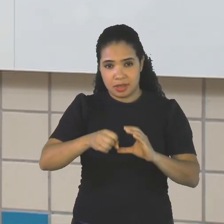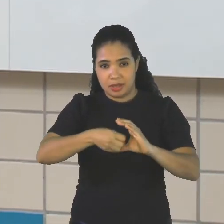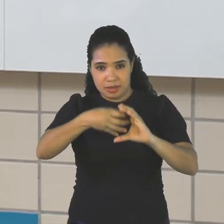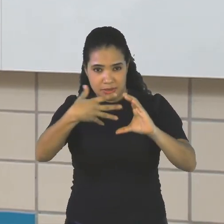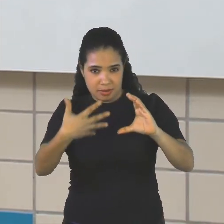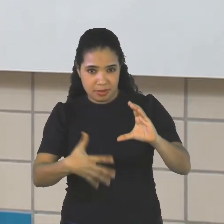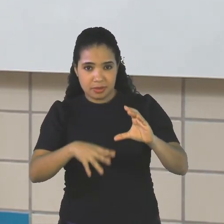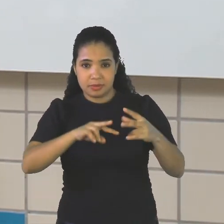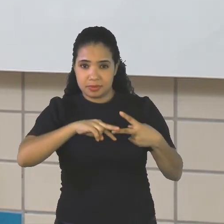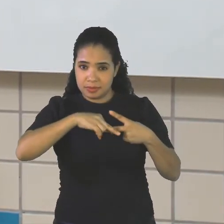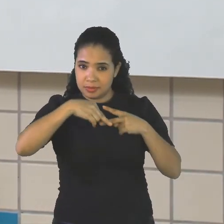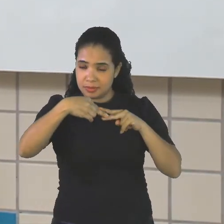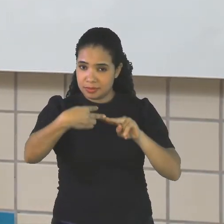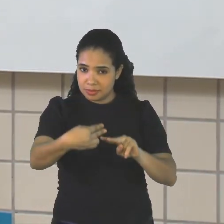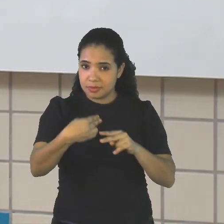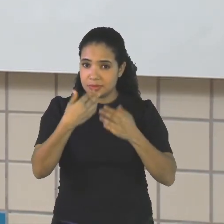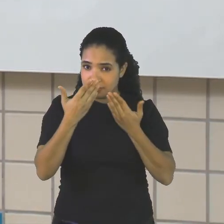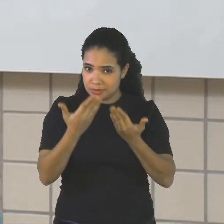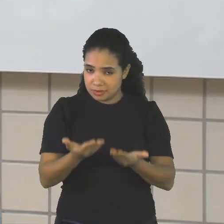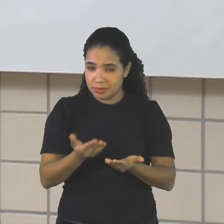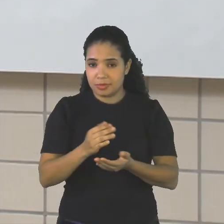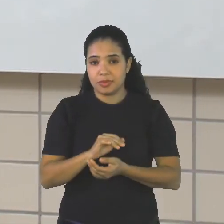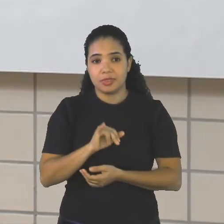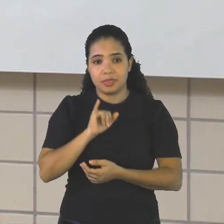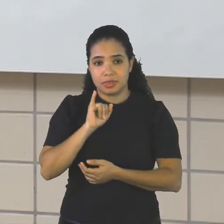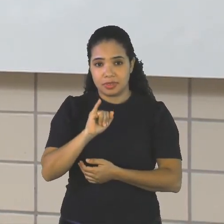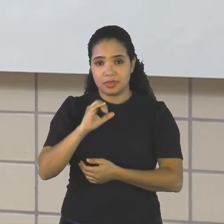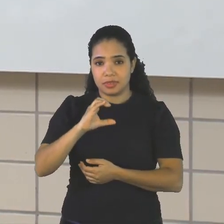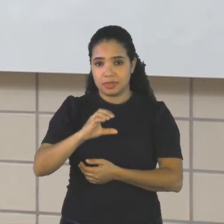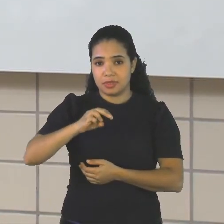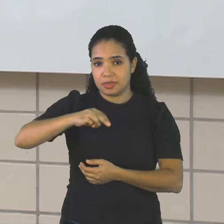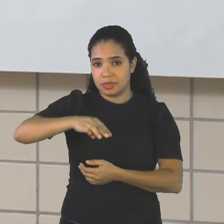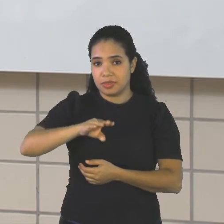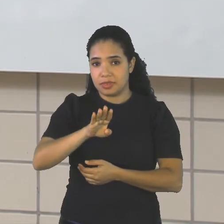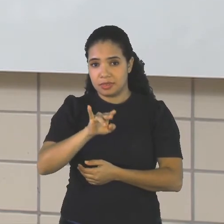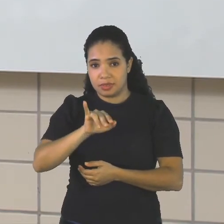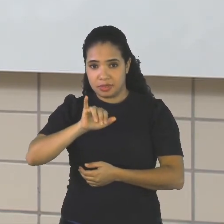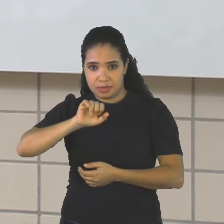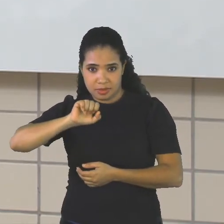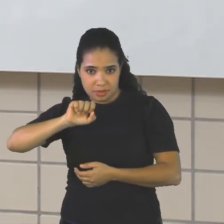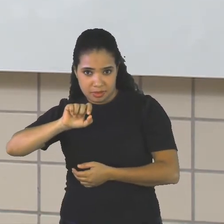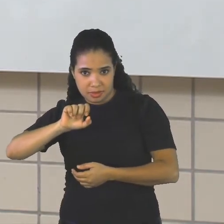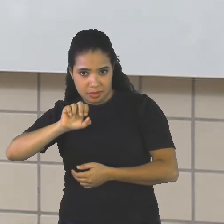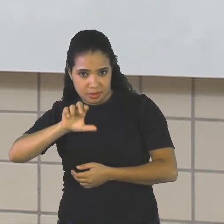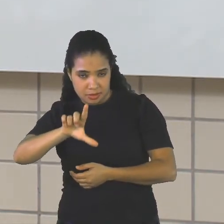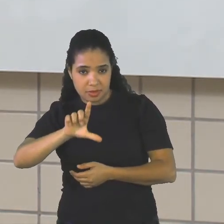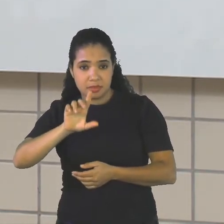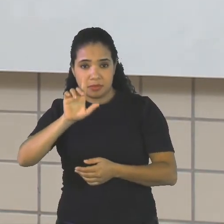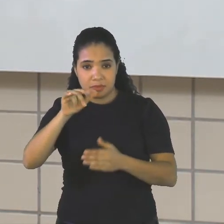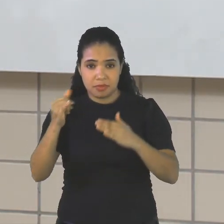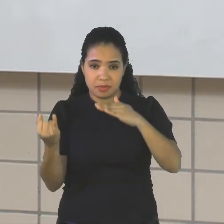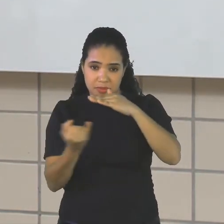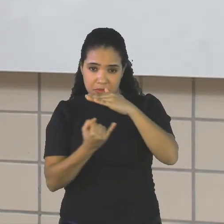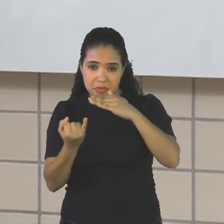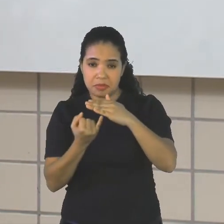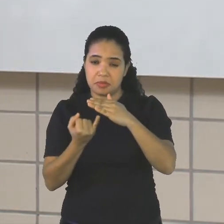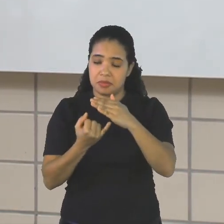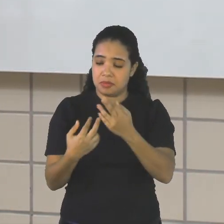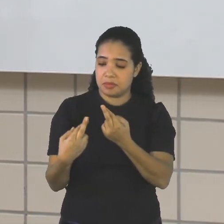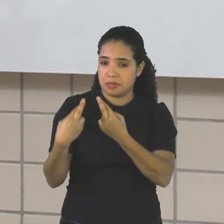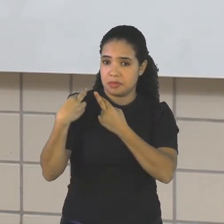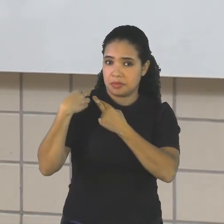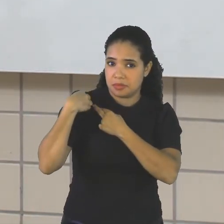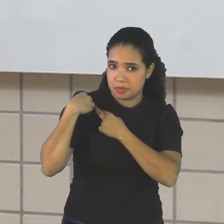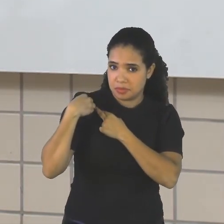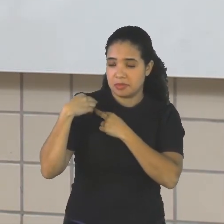conheceu sobre o ICMBio, né, que é o Instituto Chico Mendes, que é o responsável por coordenar, organizar, gerir